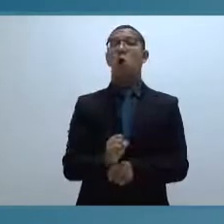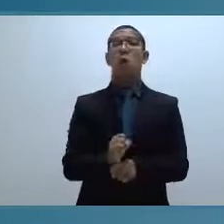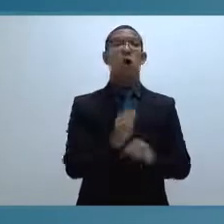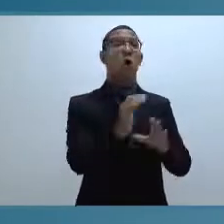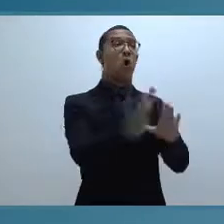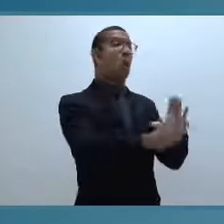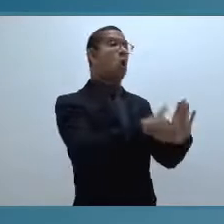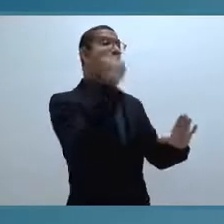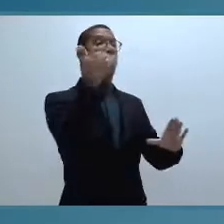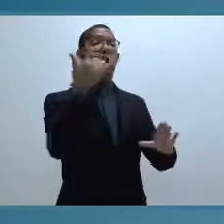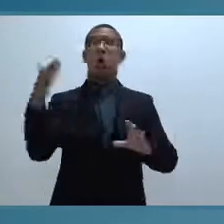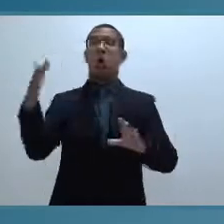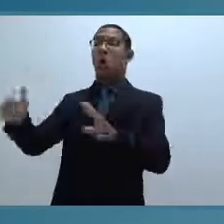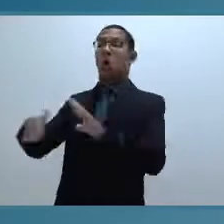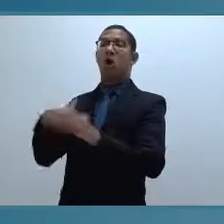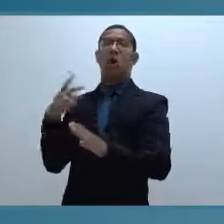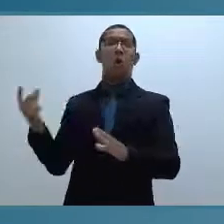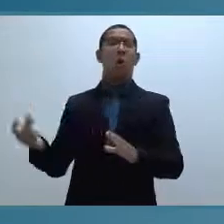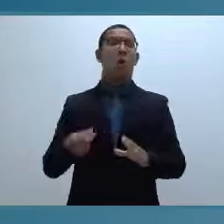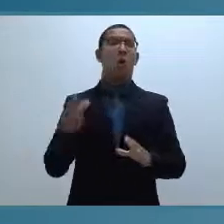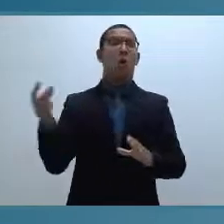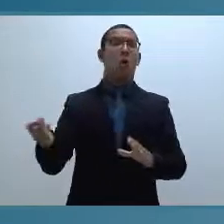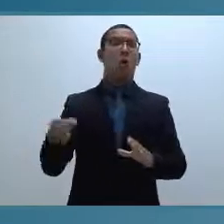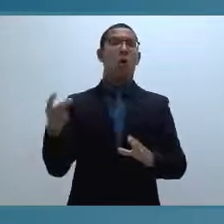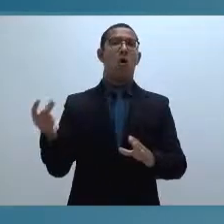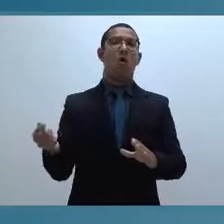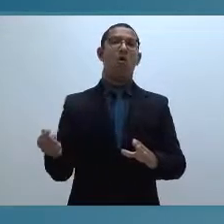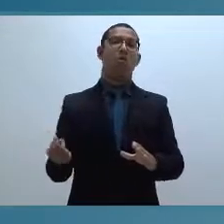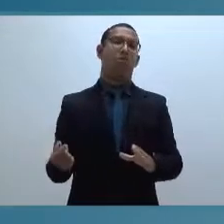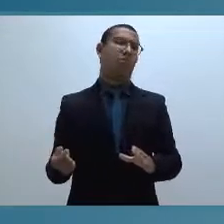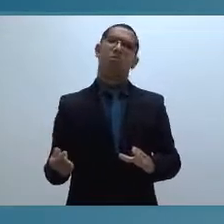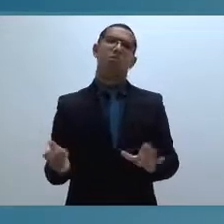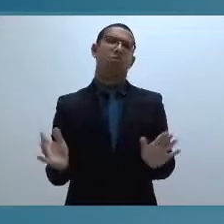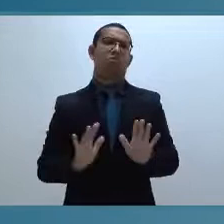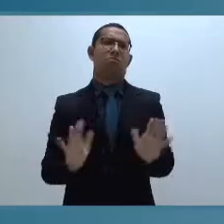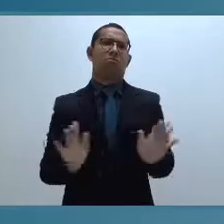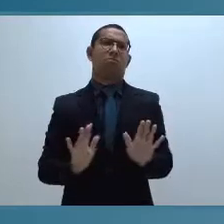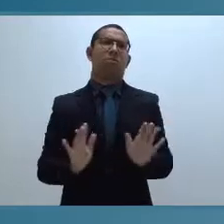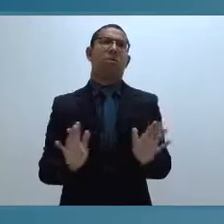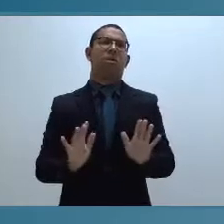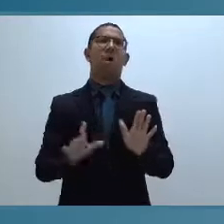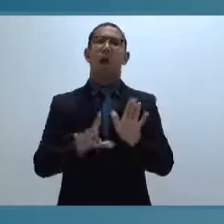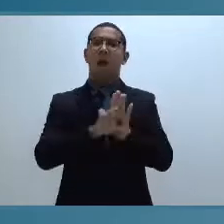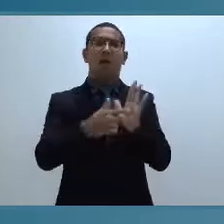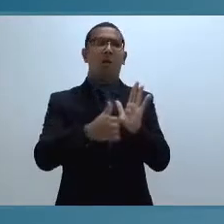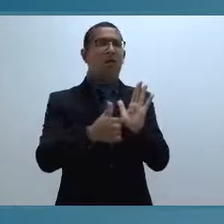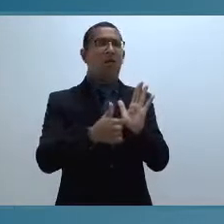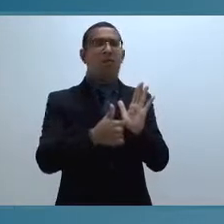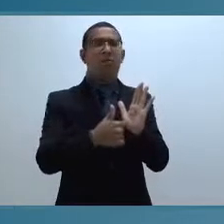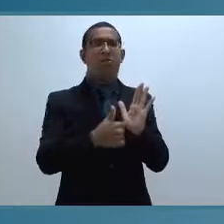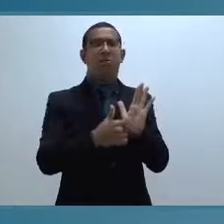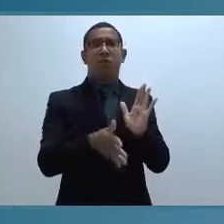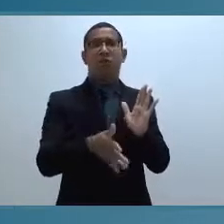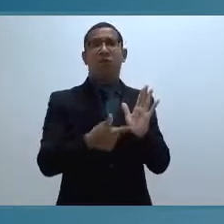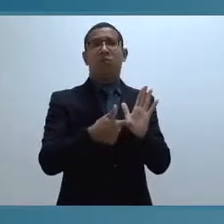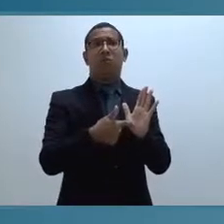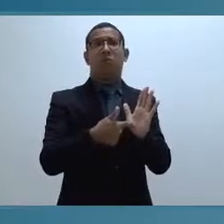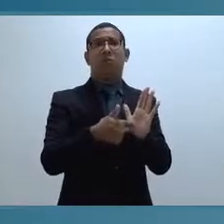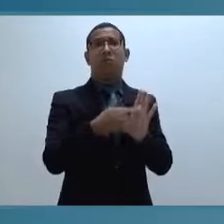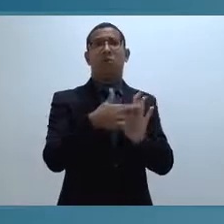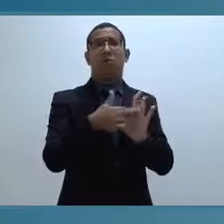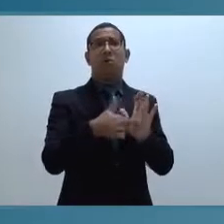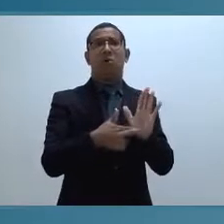foi feito anteriormente, tá? Com a lei que está aí, com a resolução que